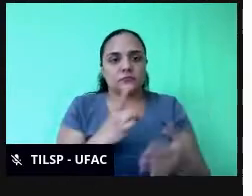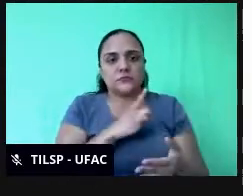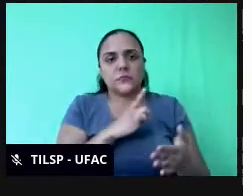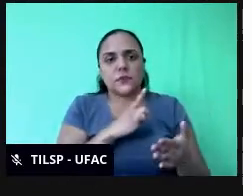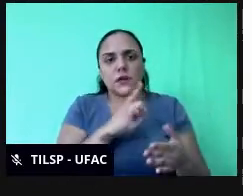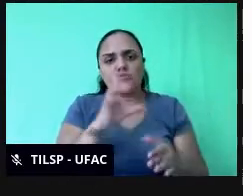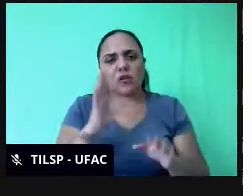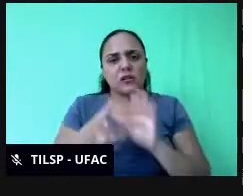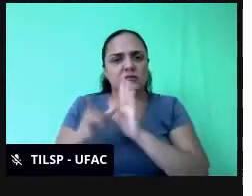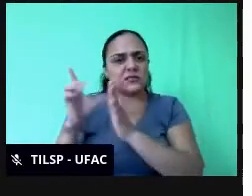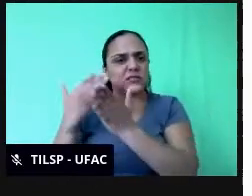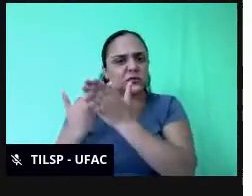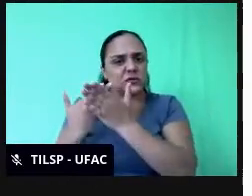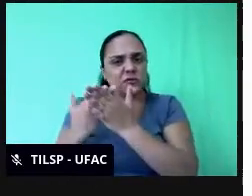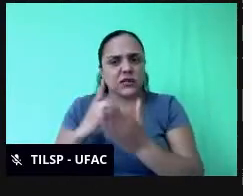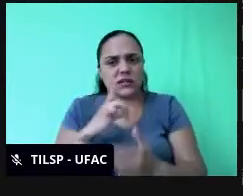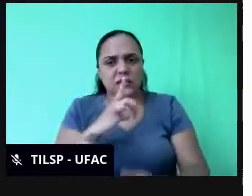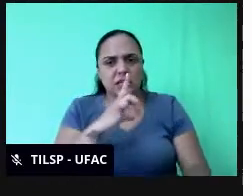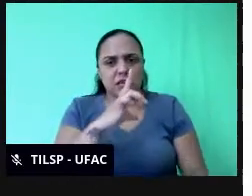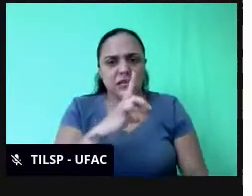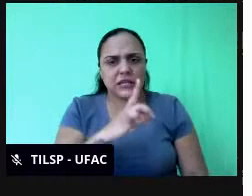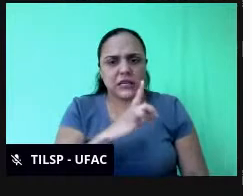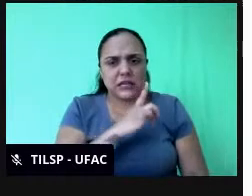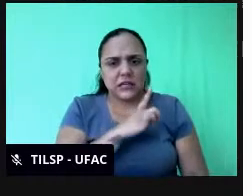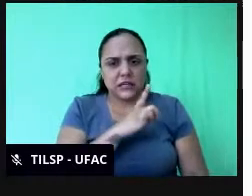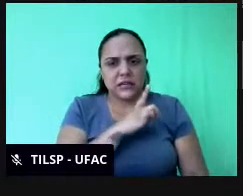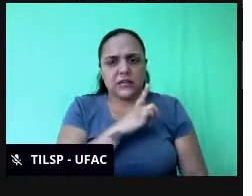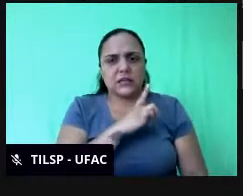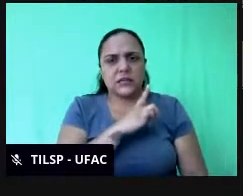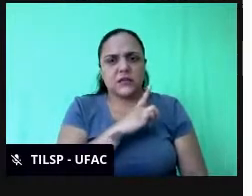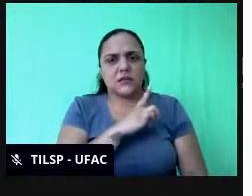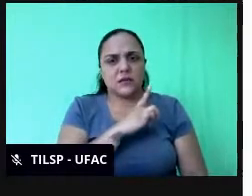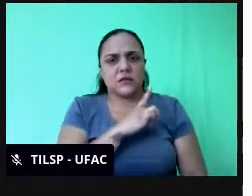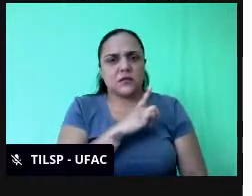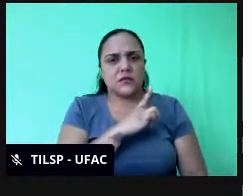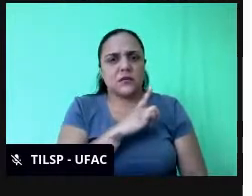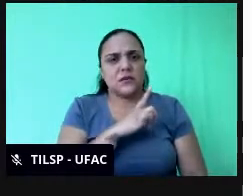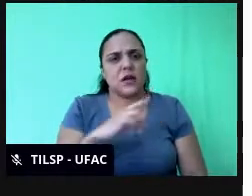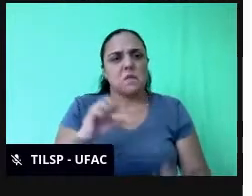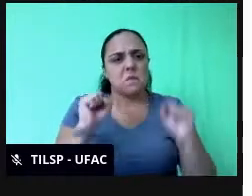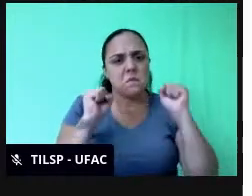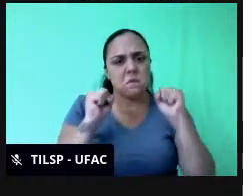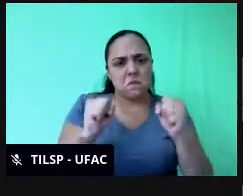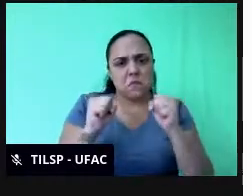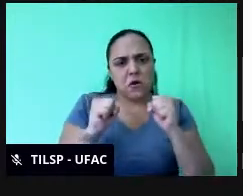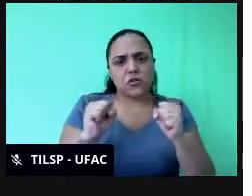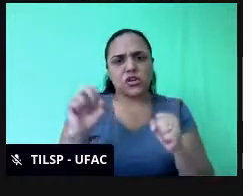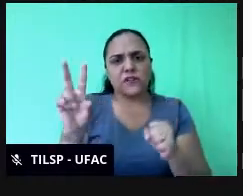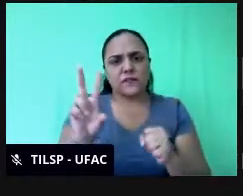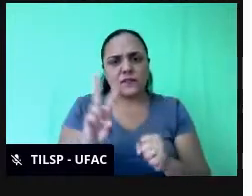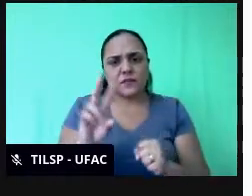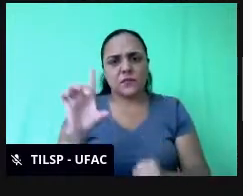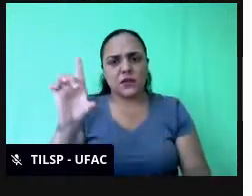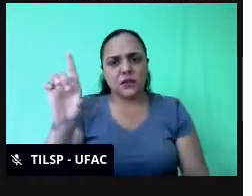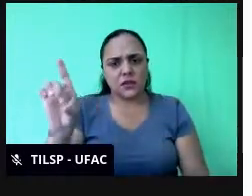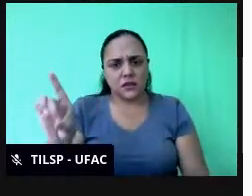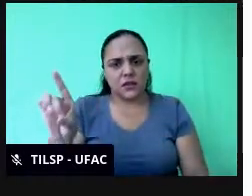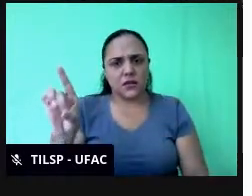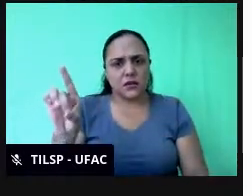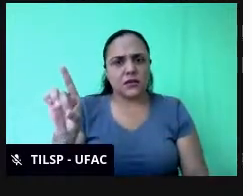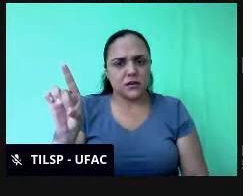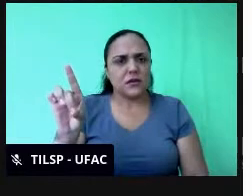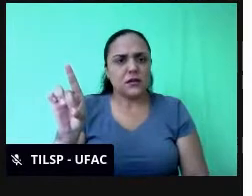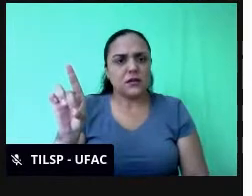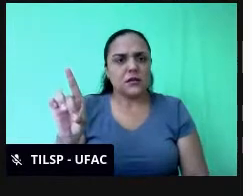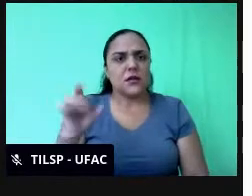recentes, então o ideal é que o indivíduo apresente, né, concentrações plasmáticas de vitamina D acima de 20 nanogramas